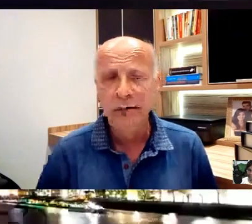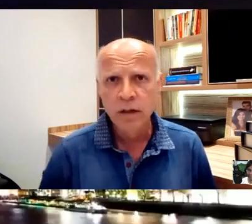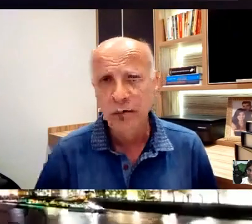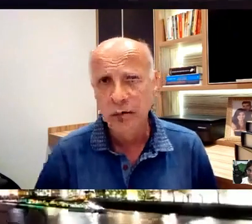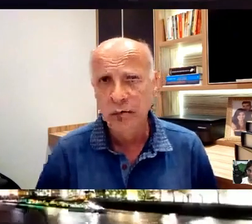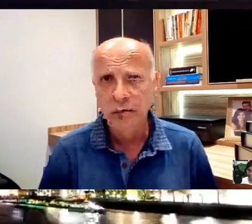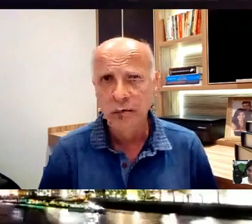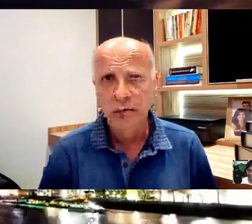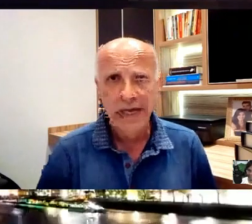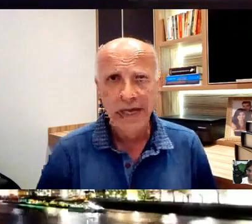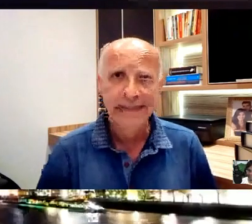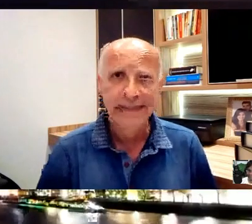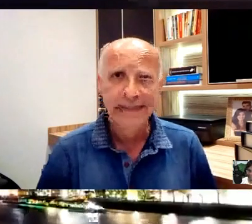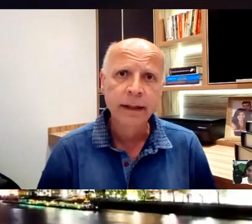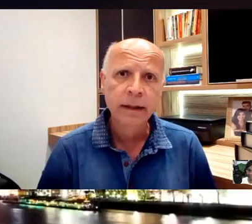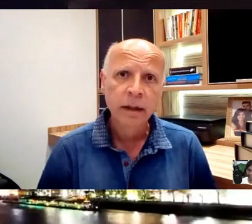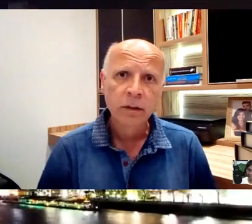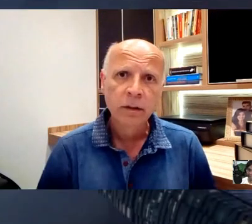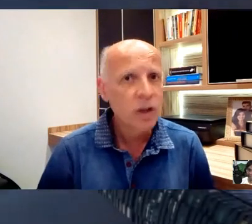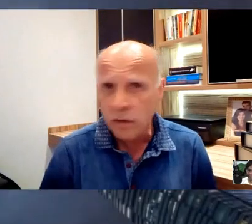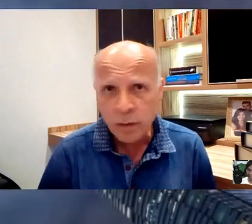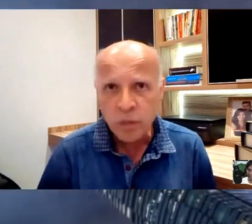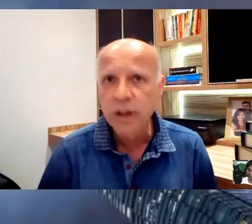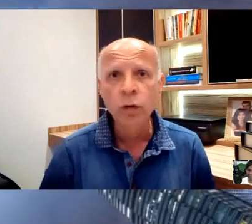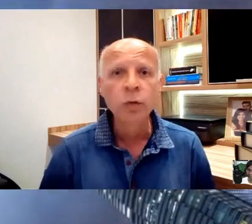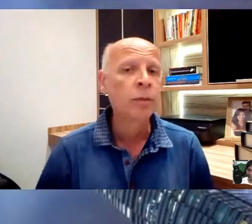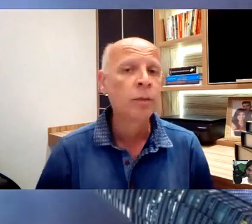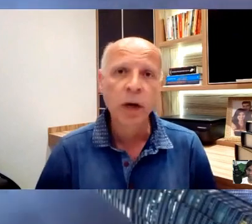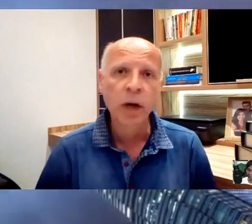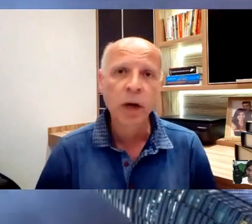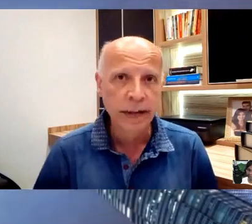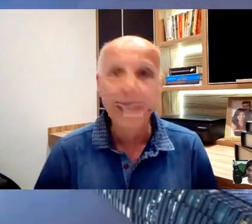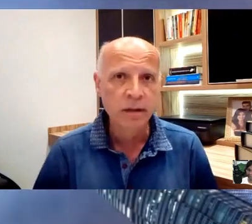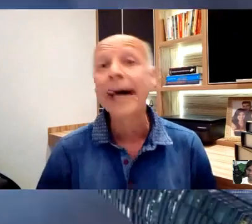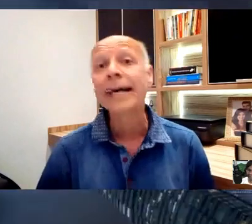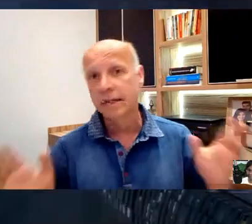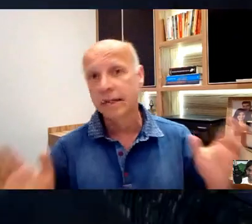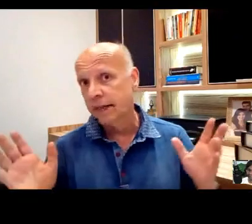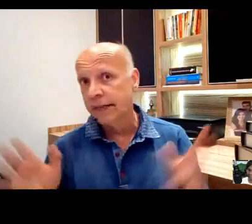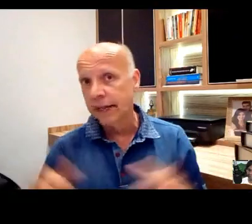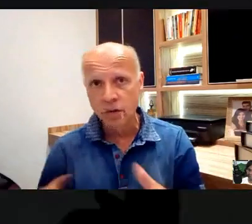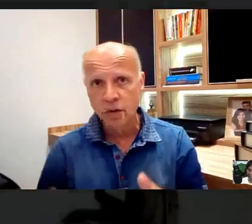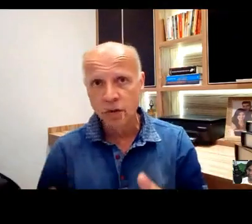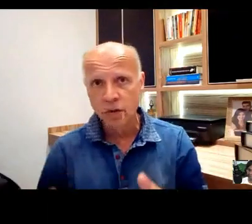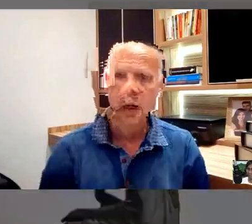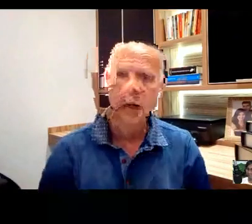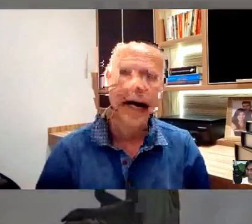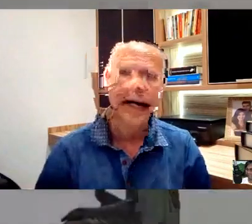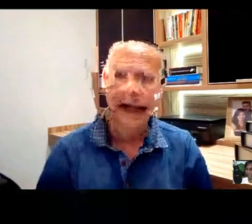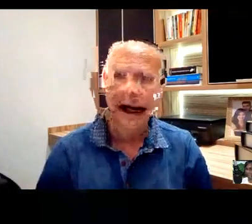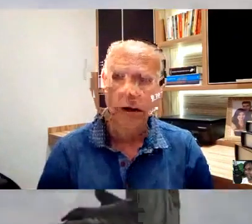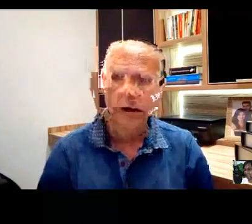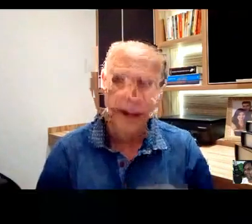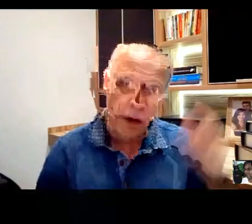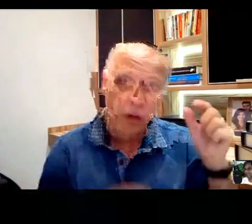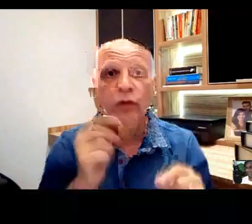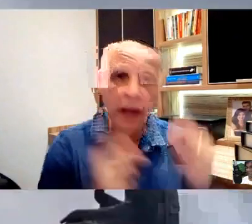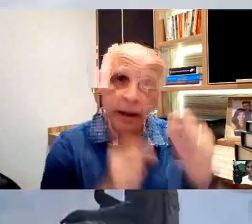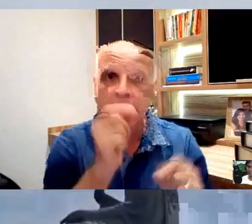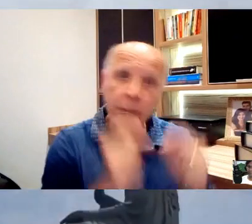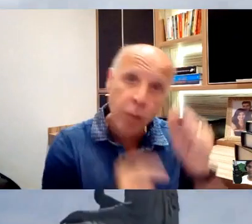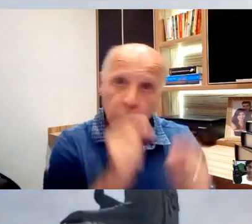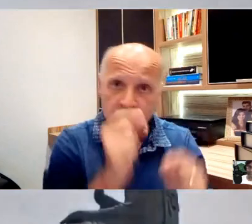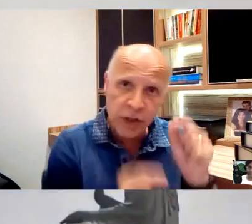comparado com a Itália. Nós não vamos ter um número de mortes, graças a Deus, como a Itália aconteceu. Falando